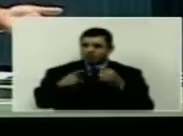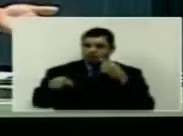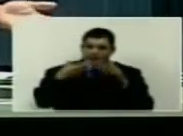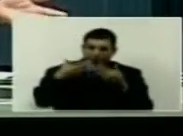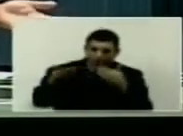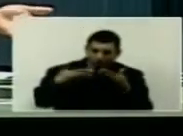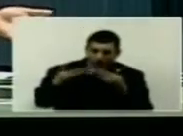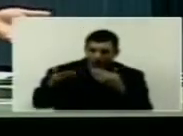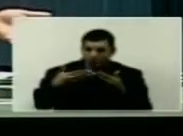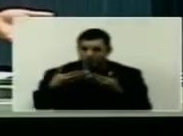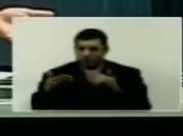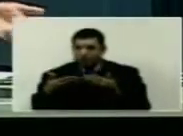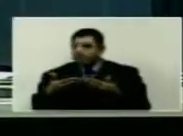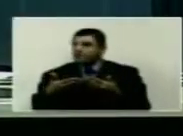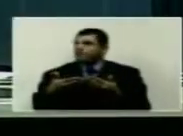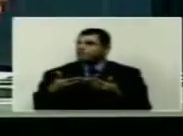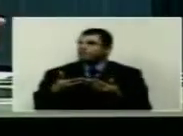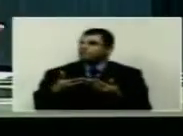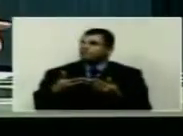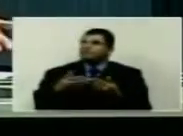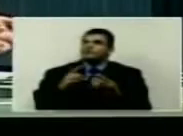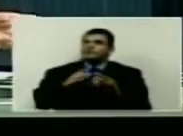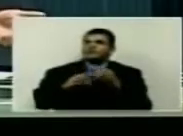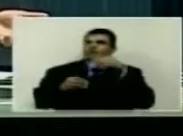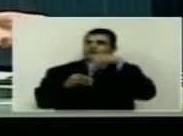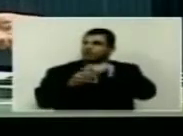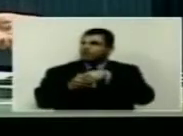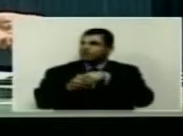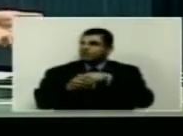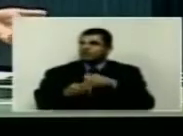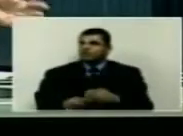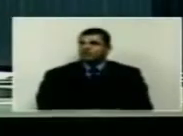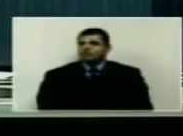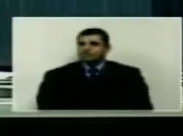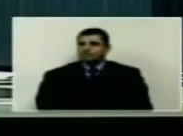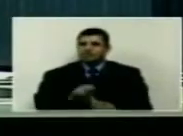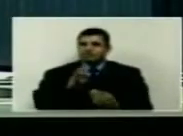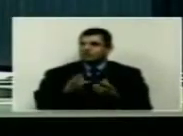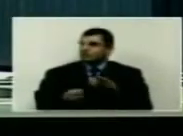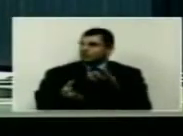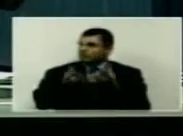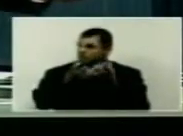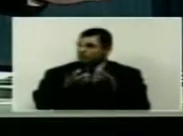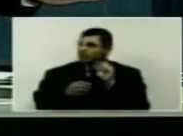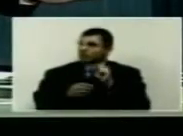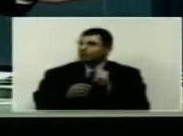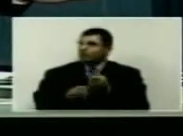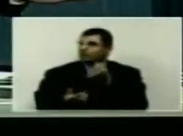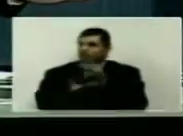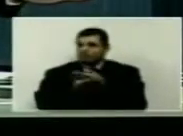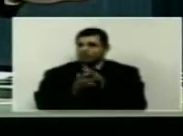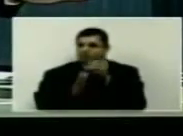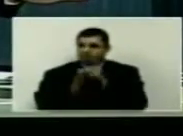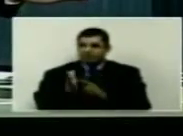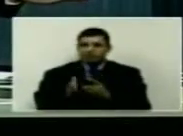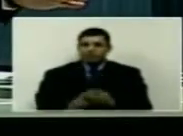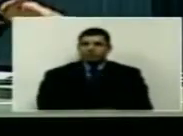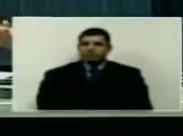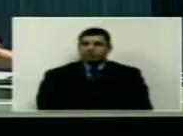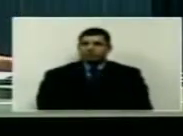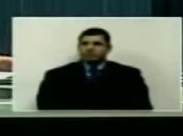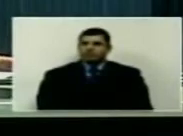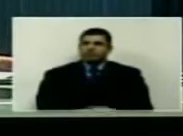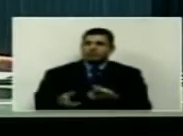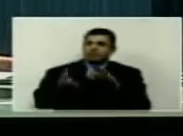está contaminado pela disputa eleitoral de 2012. Só interessa o que é pauta do município.